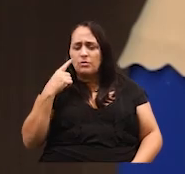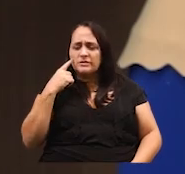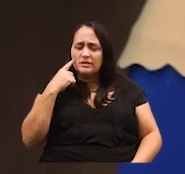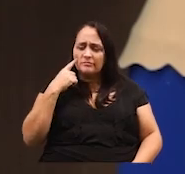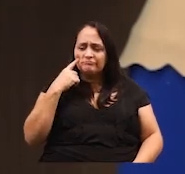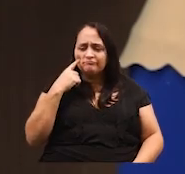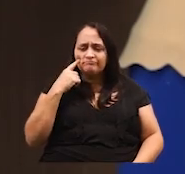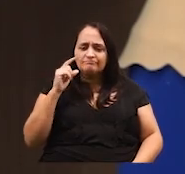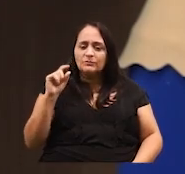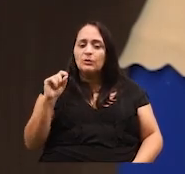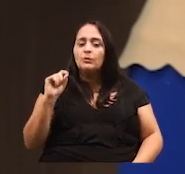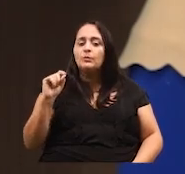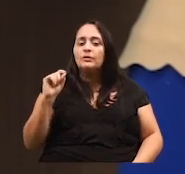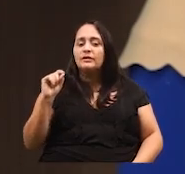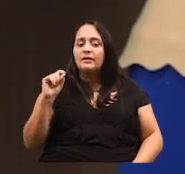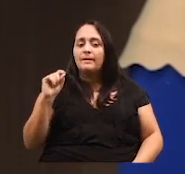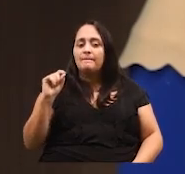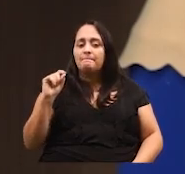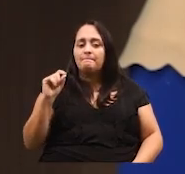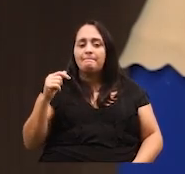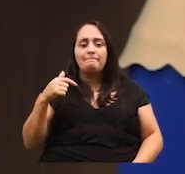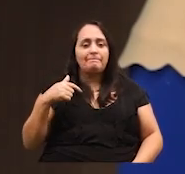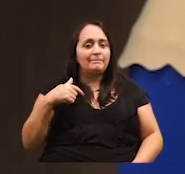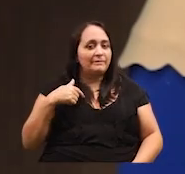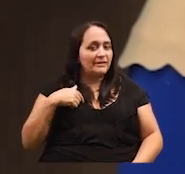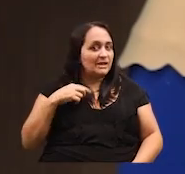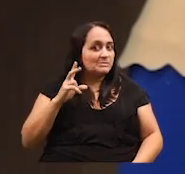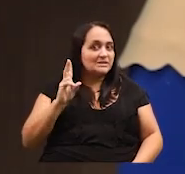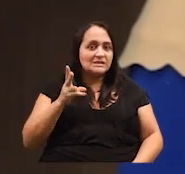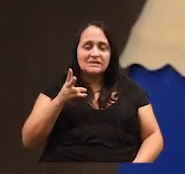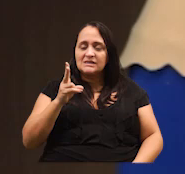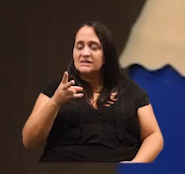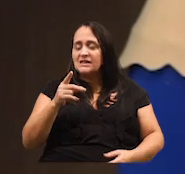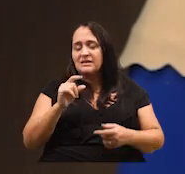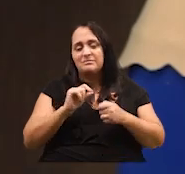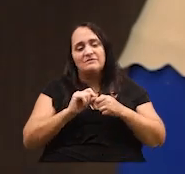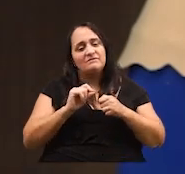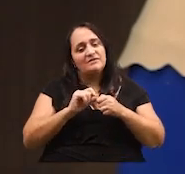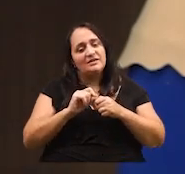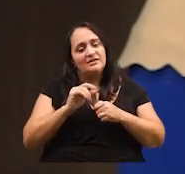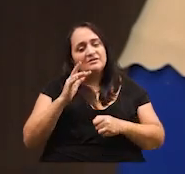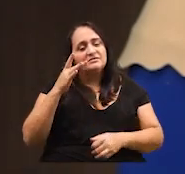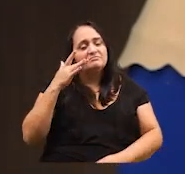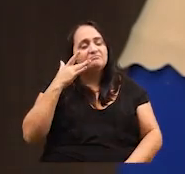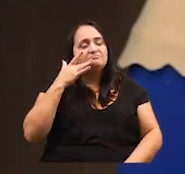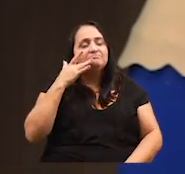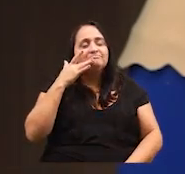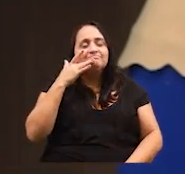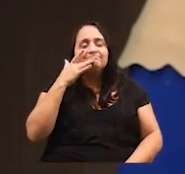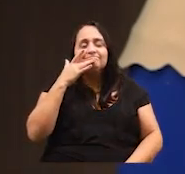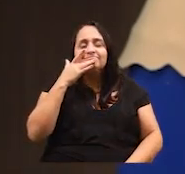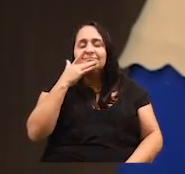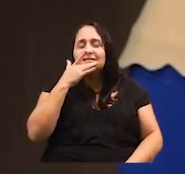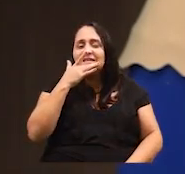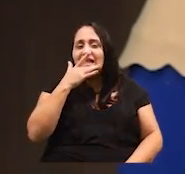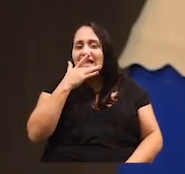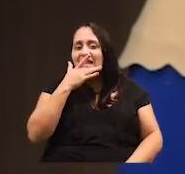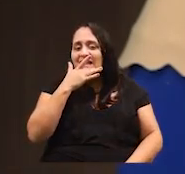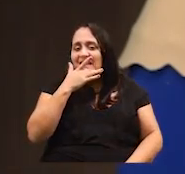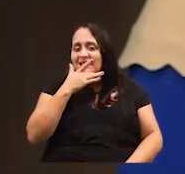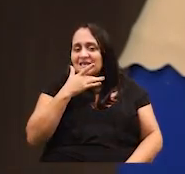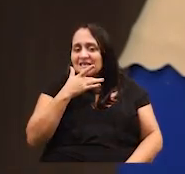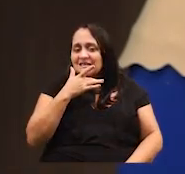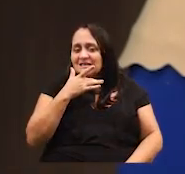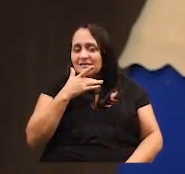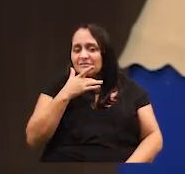em casa? Eu sempre faço, é uma delícia! Será que vocês não têm ideia que